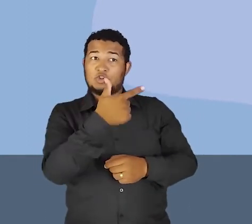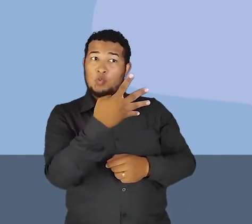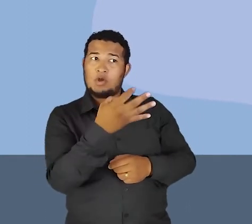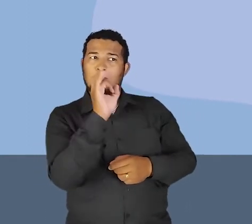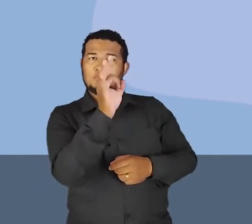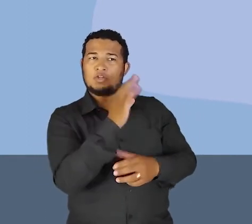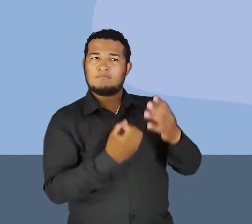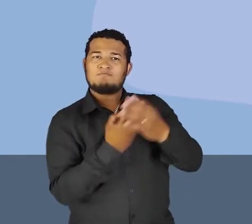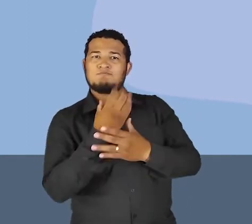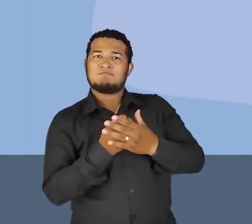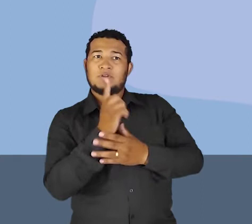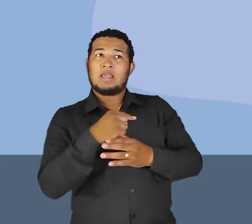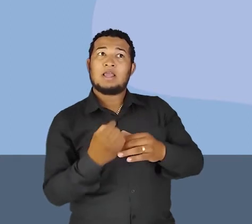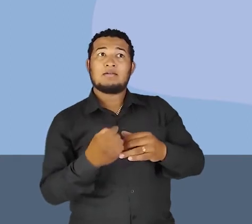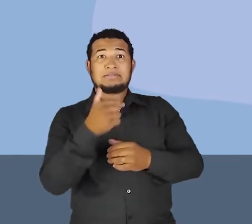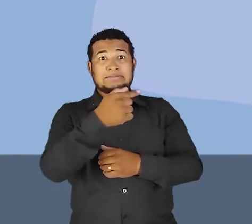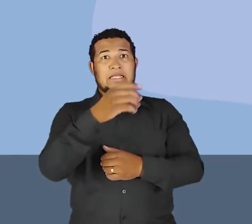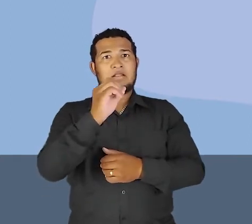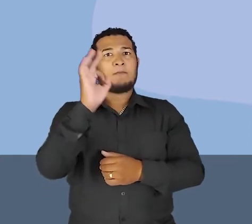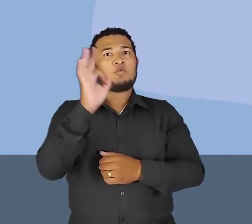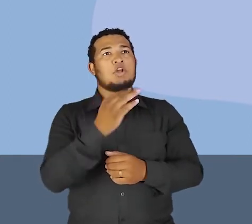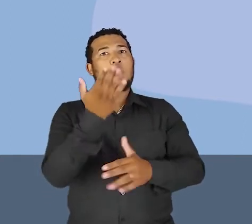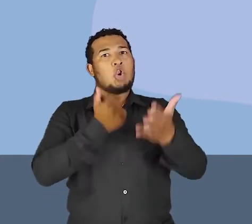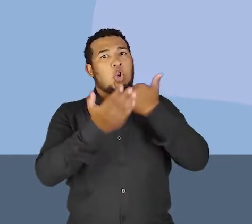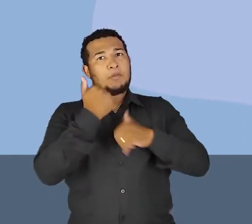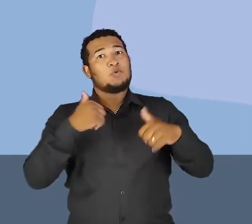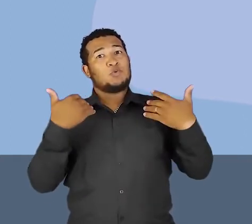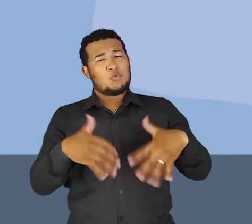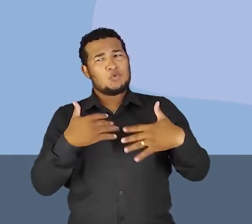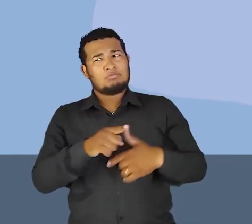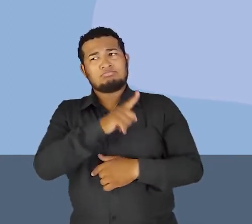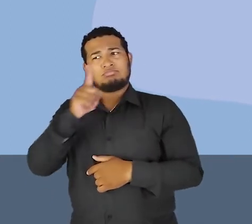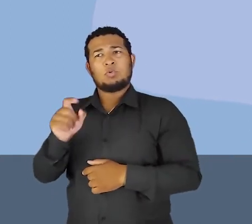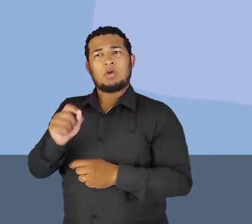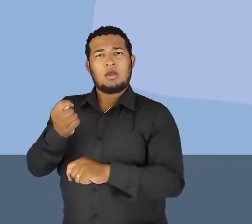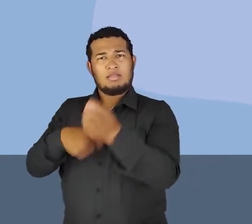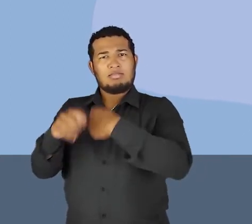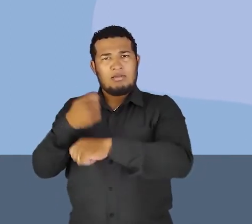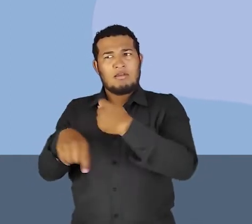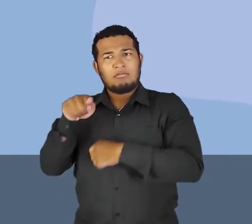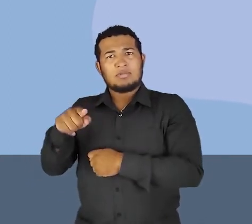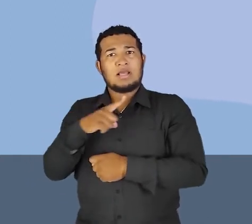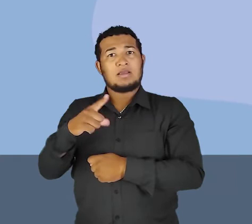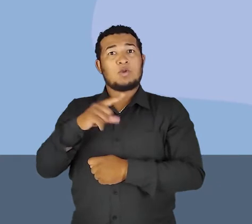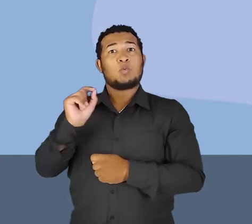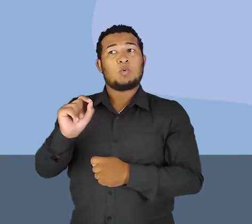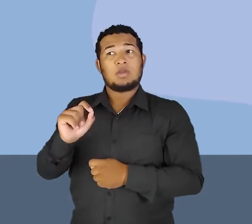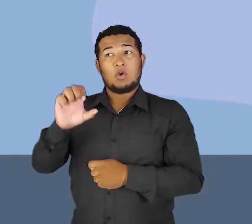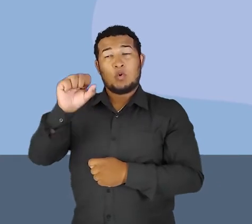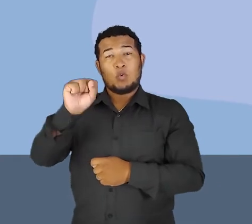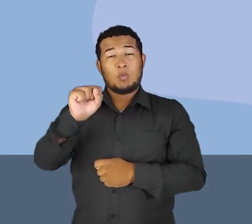24% produzindo 70% da alimentação, enquanto que o agronegócio ocupa